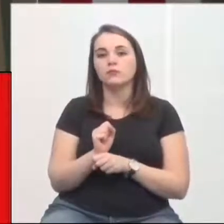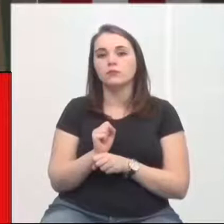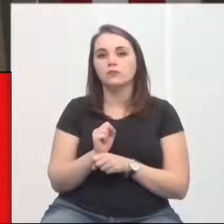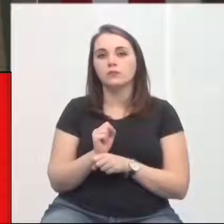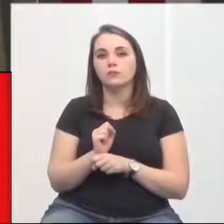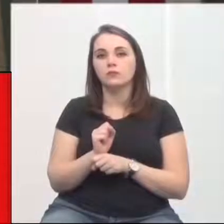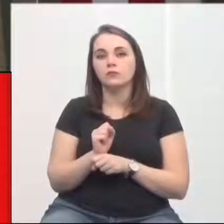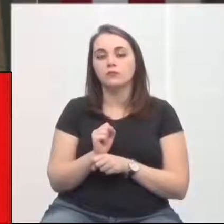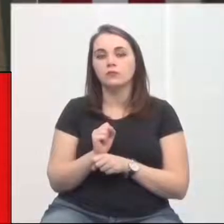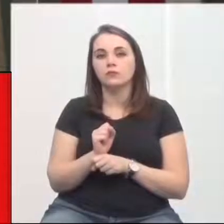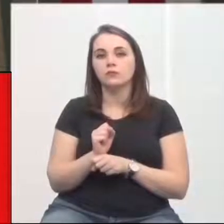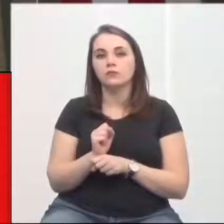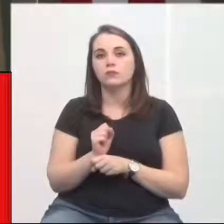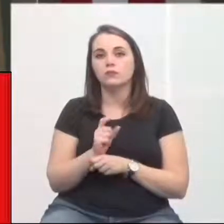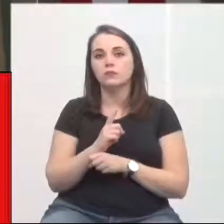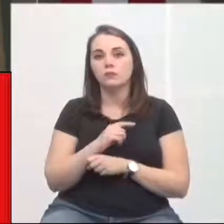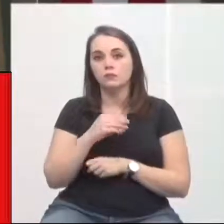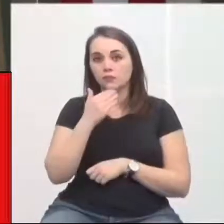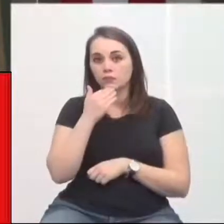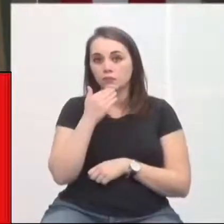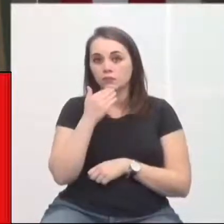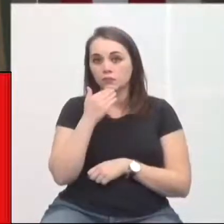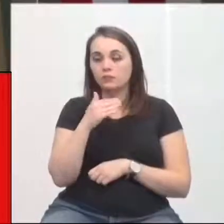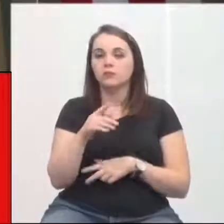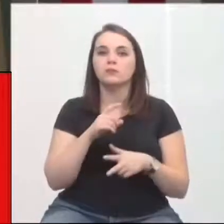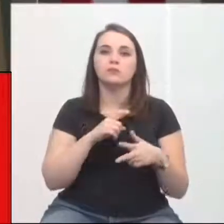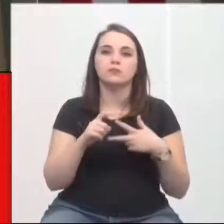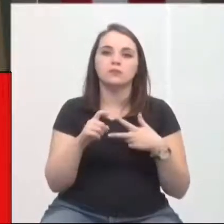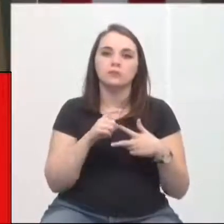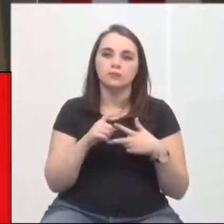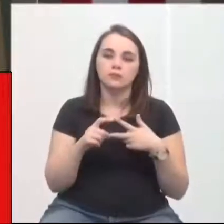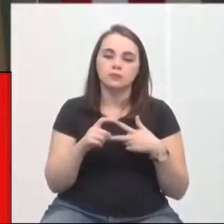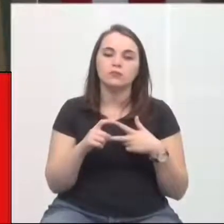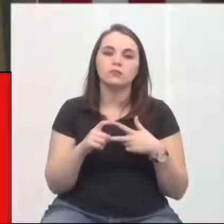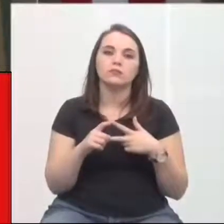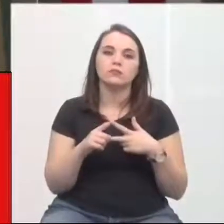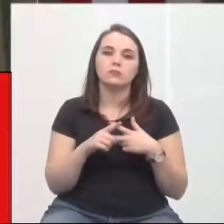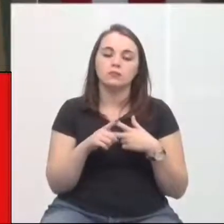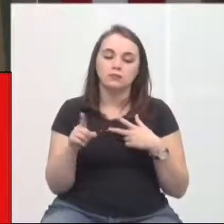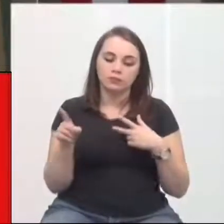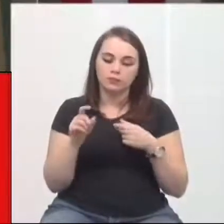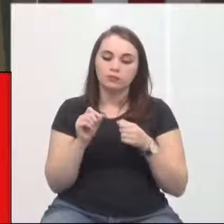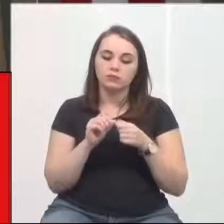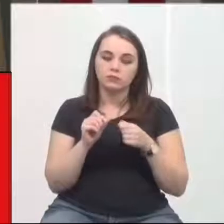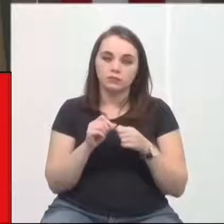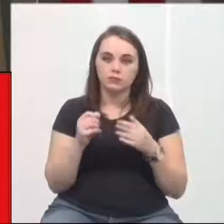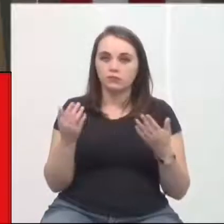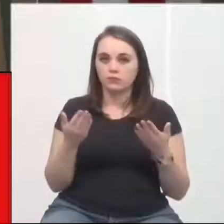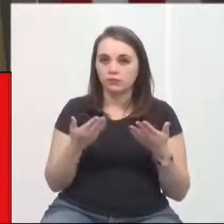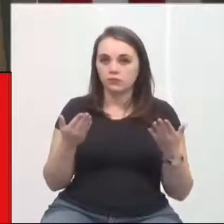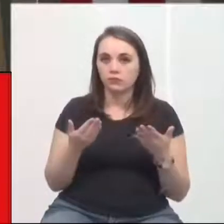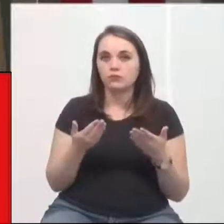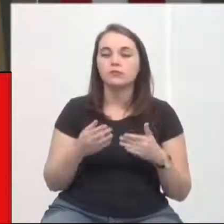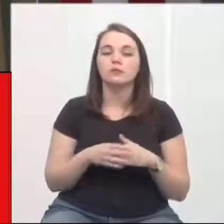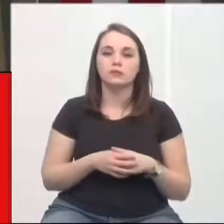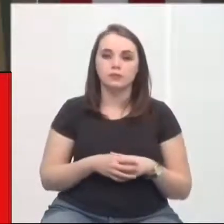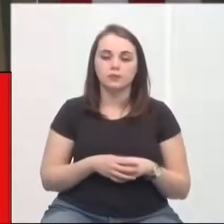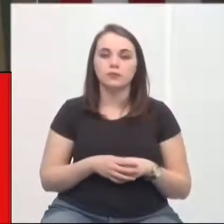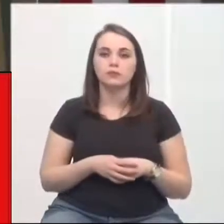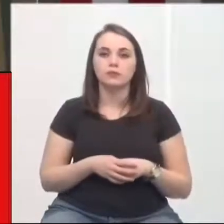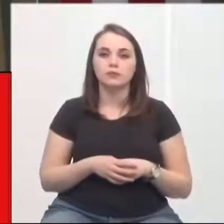um pedido, né, para o Executivo elogiar aí nosso prefeito Clécio Alvaro, juntamente com toda a equipe de